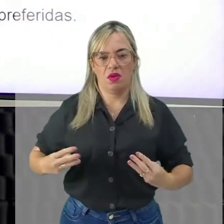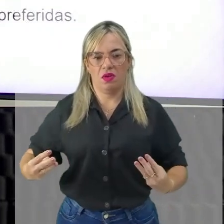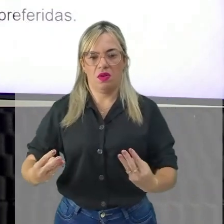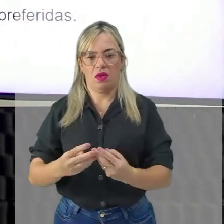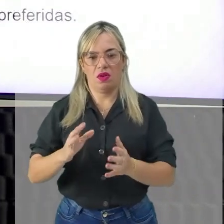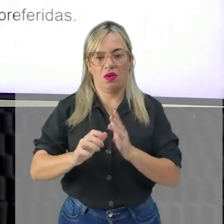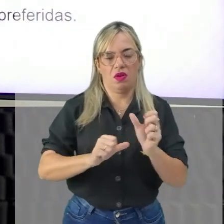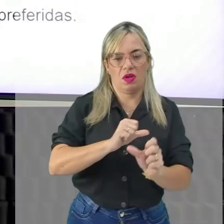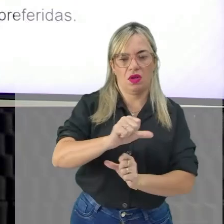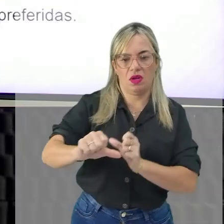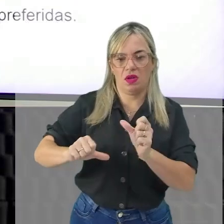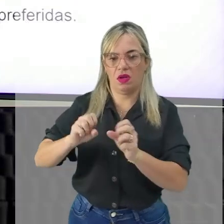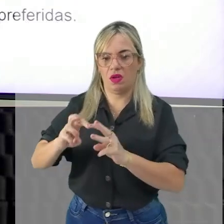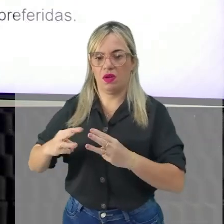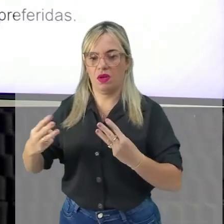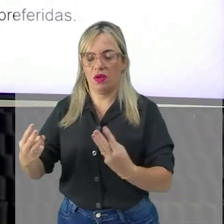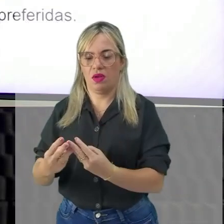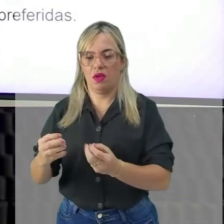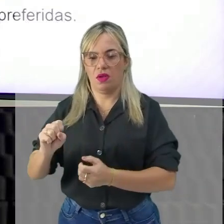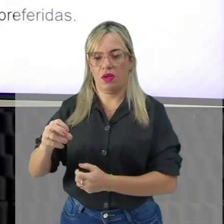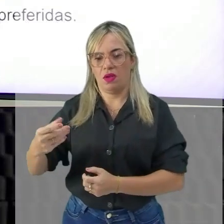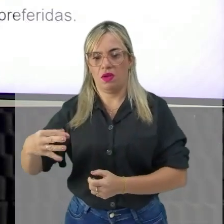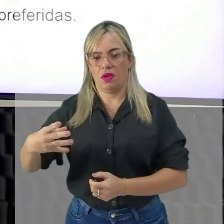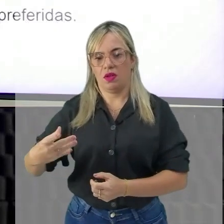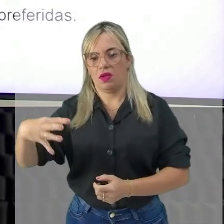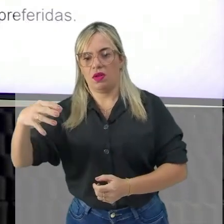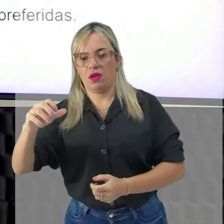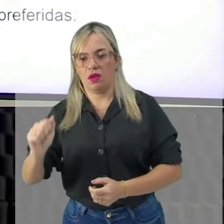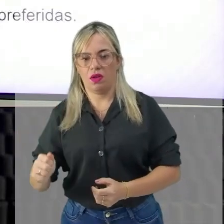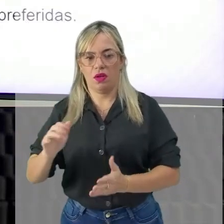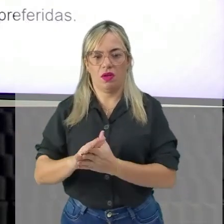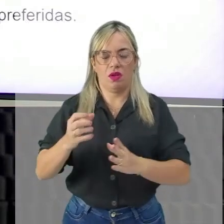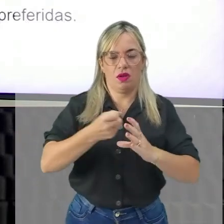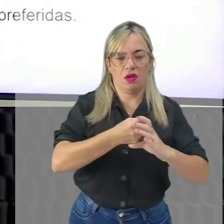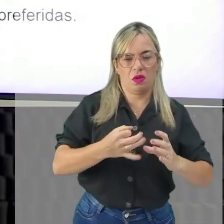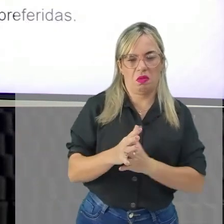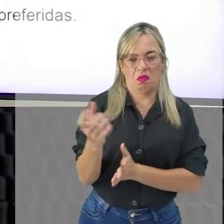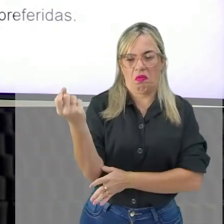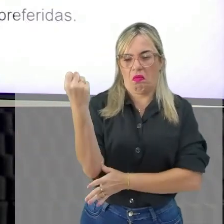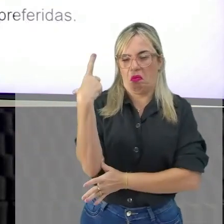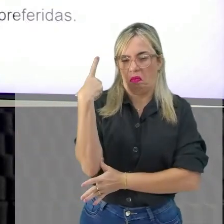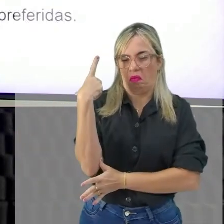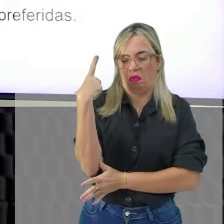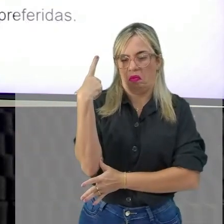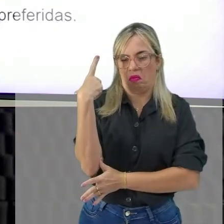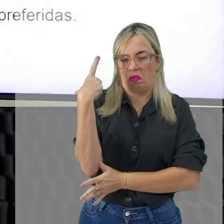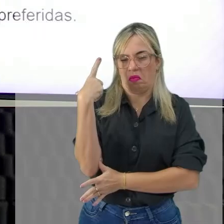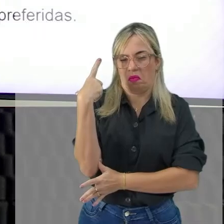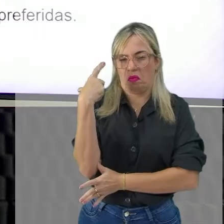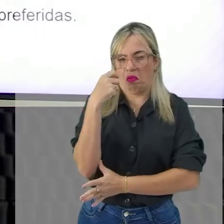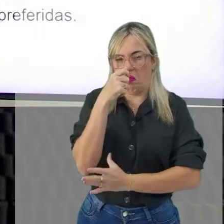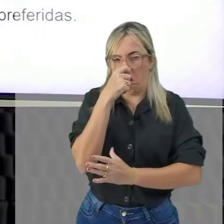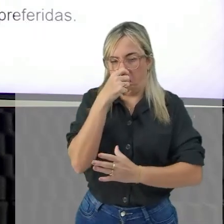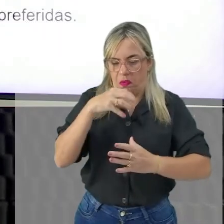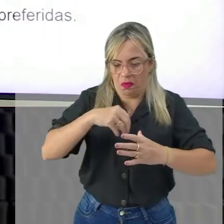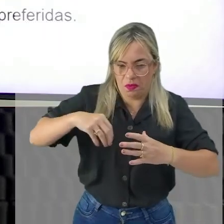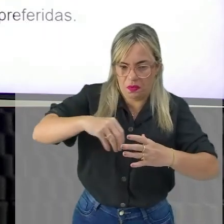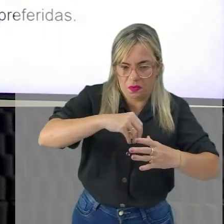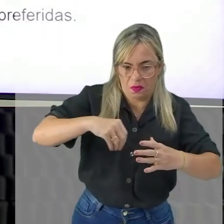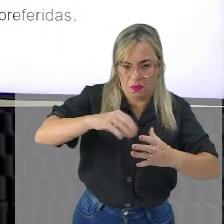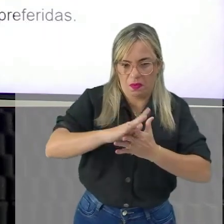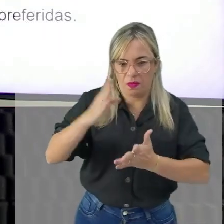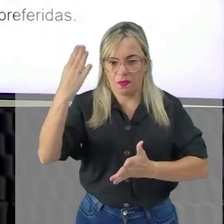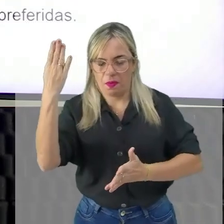se transformado em uma massa semissólida, de aspecto estranho e lotada de